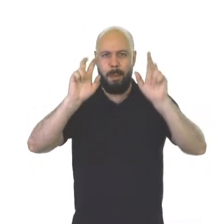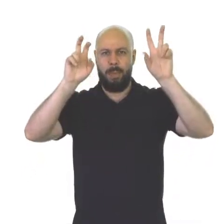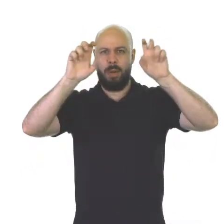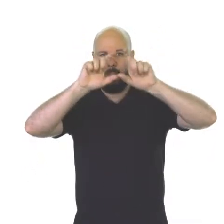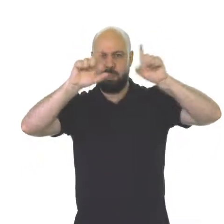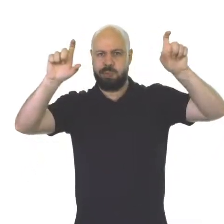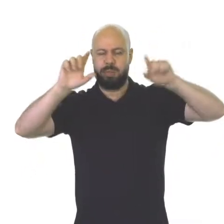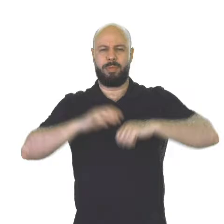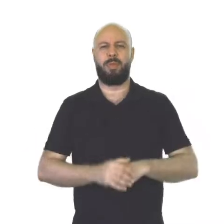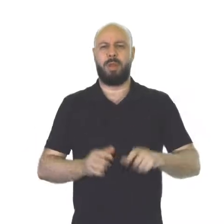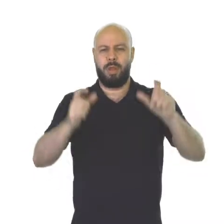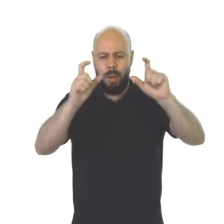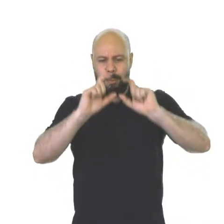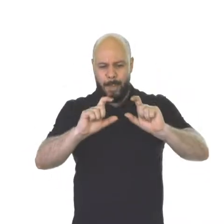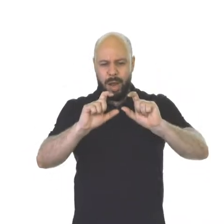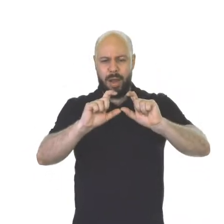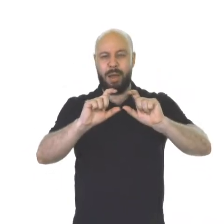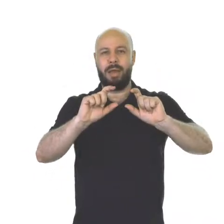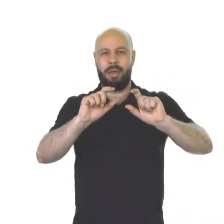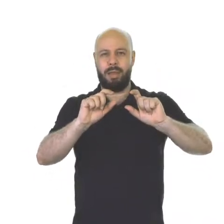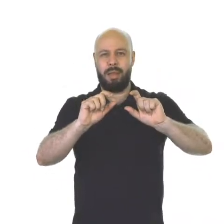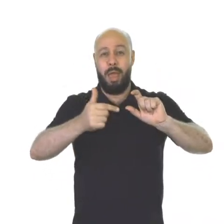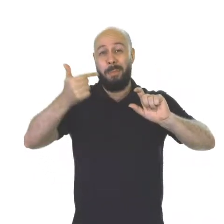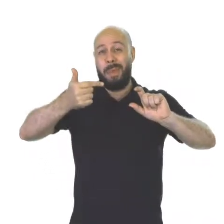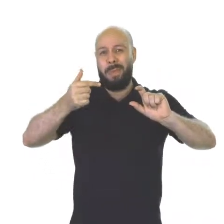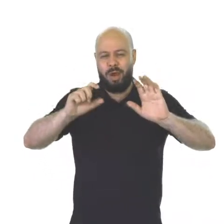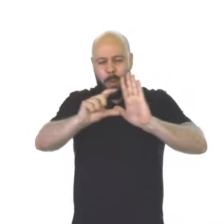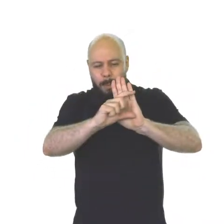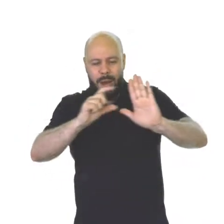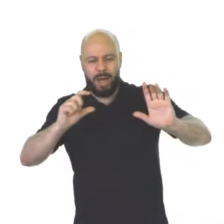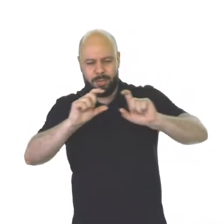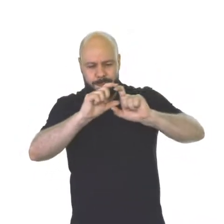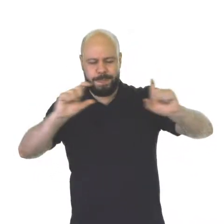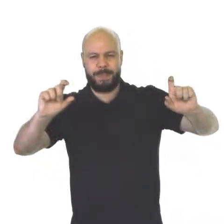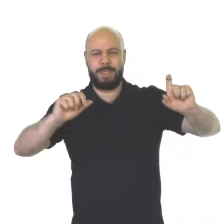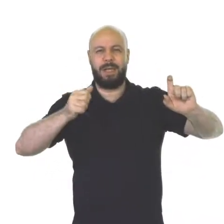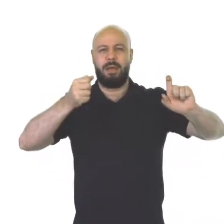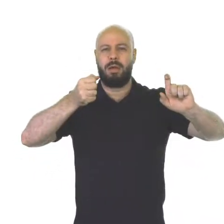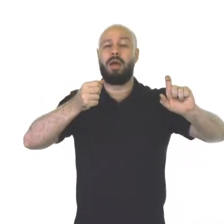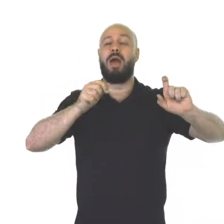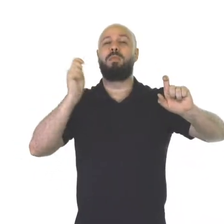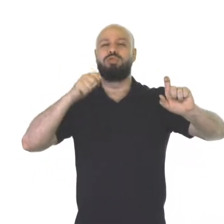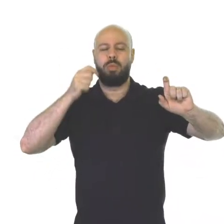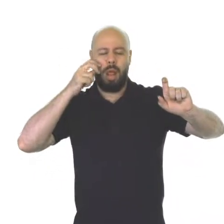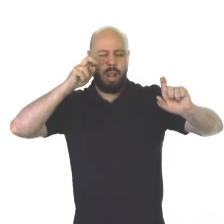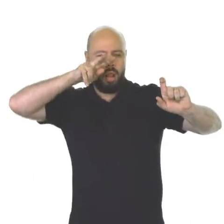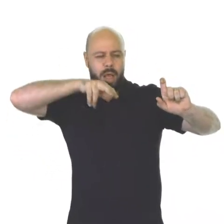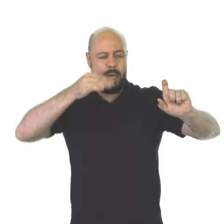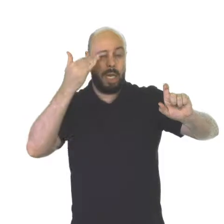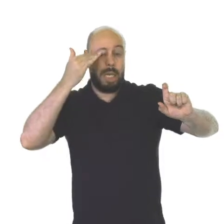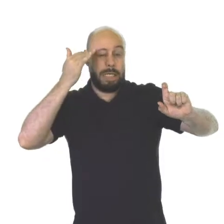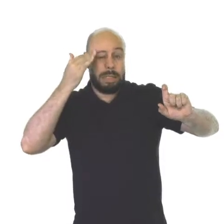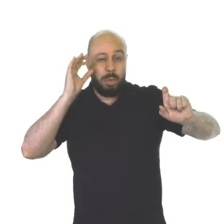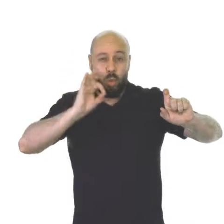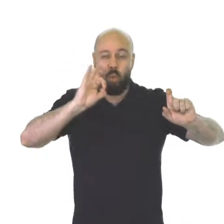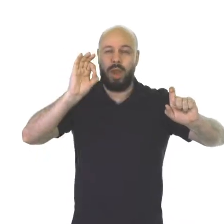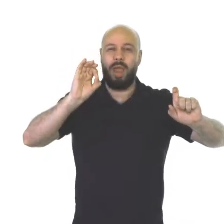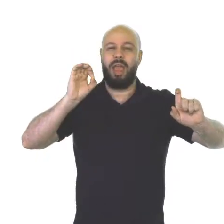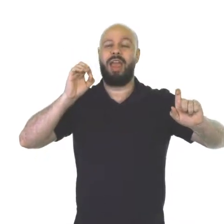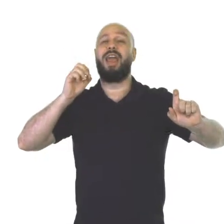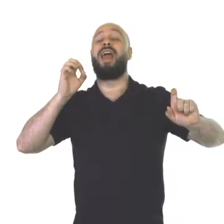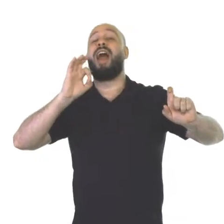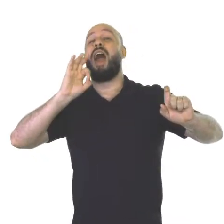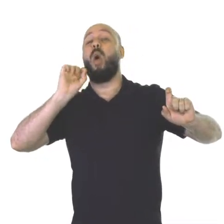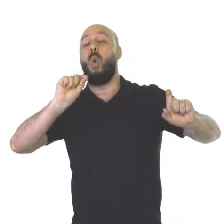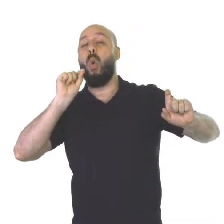ela também tem a lead, né, que é aquele seu primeiro parágrafo. E a partir do primeiro parágrafo eu vou saber exatamente do que se trata.